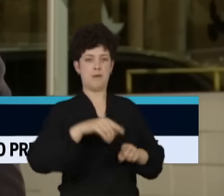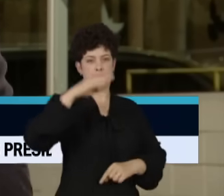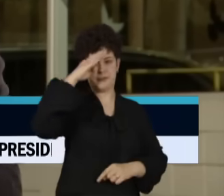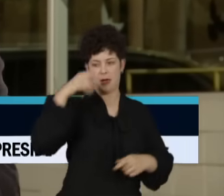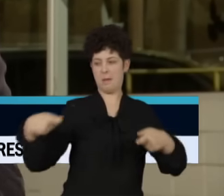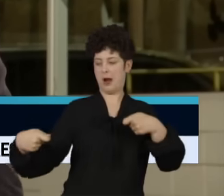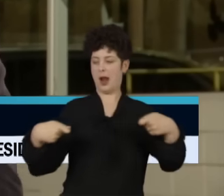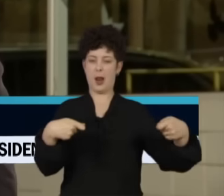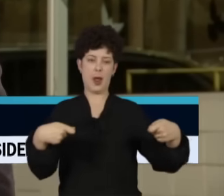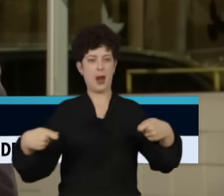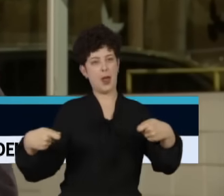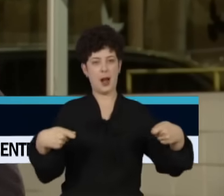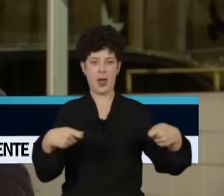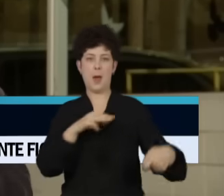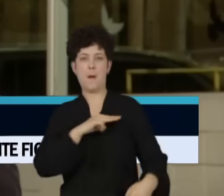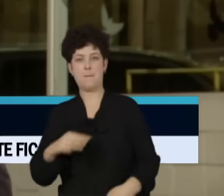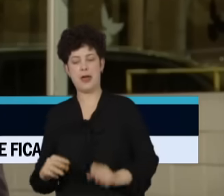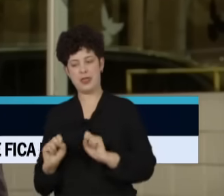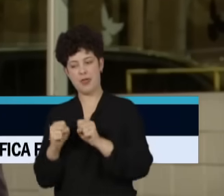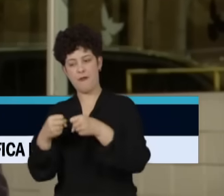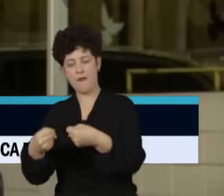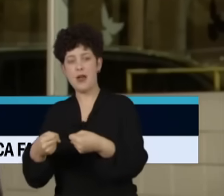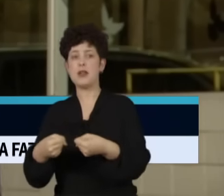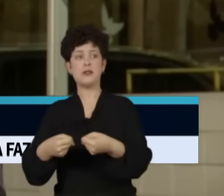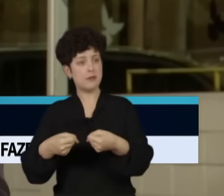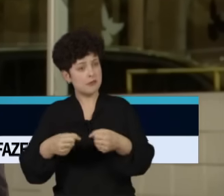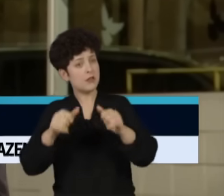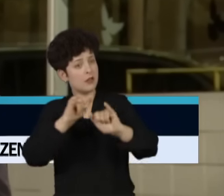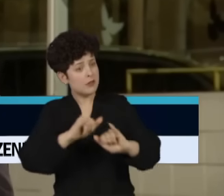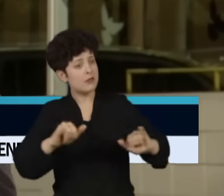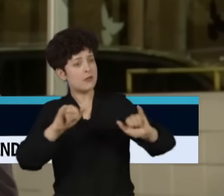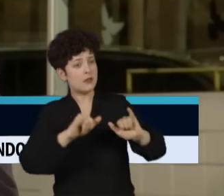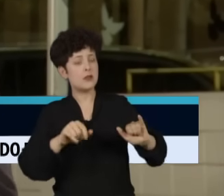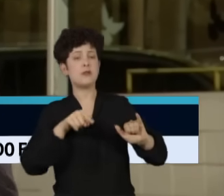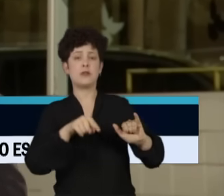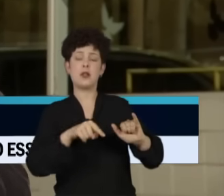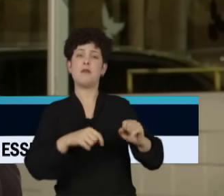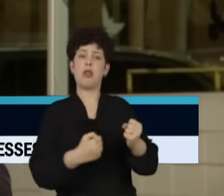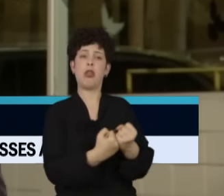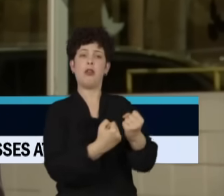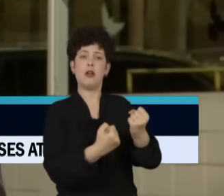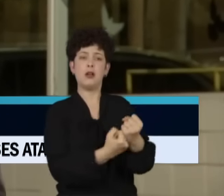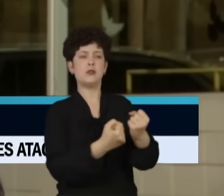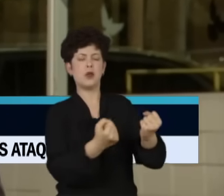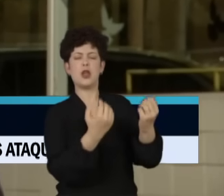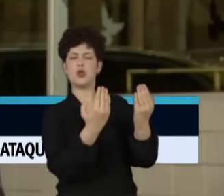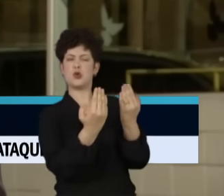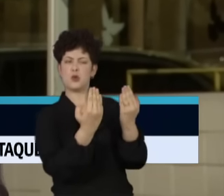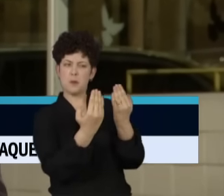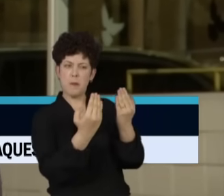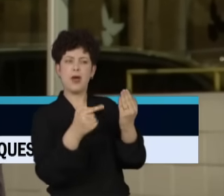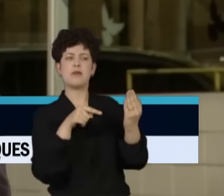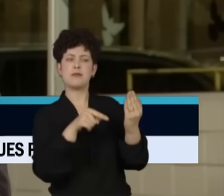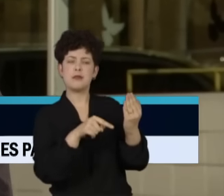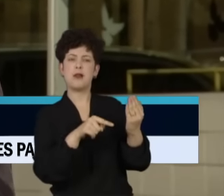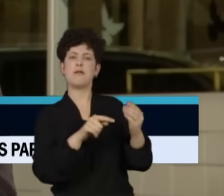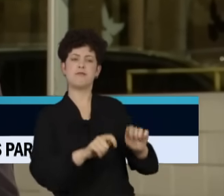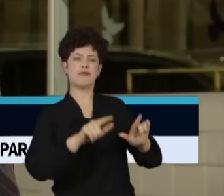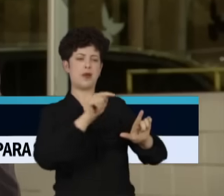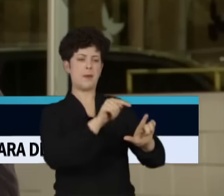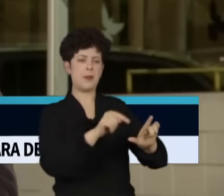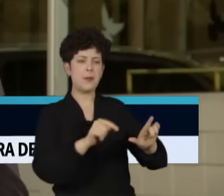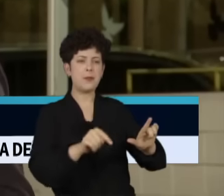braço. O Ministério da Defesa tem endossado o discurso de Bolsonaro sobre as suspeitas em relação às urnas